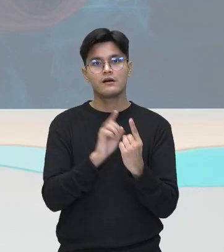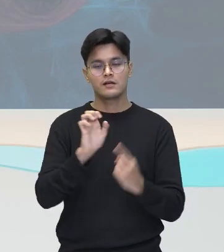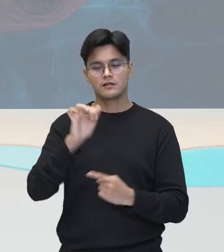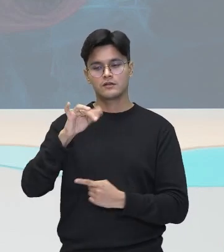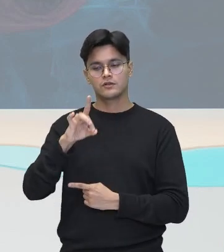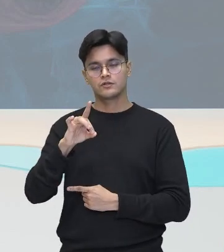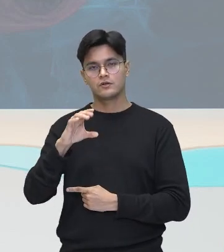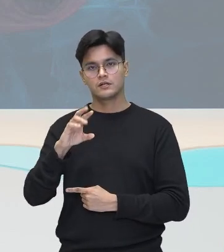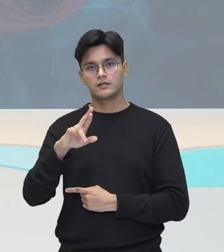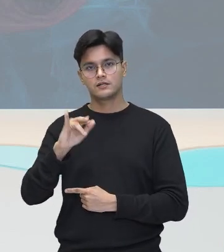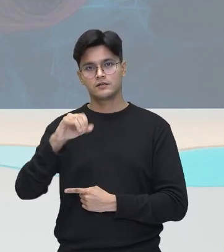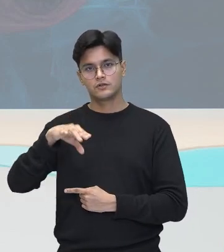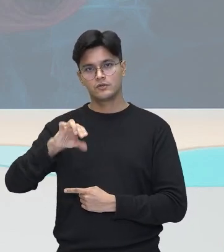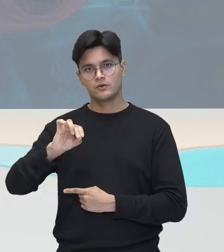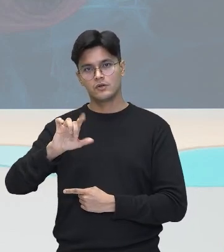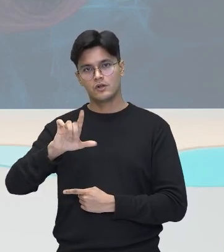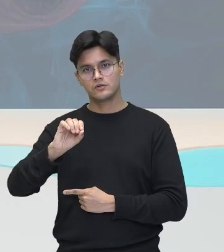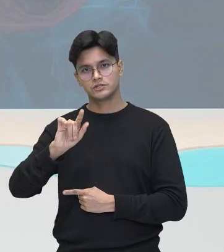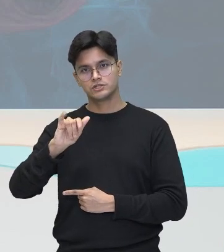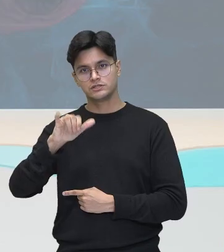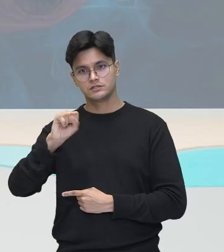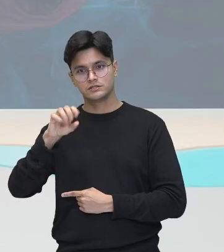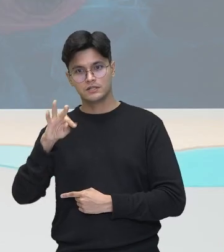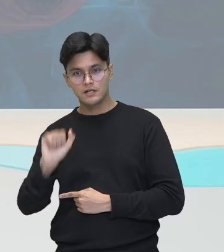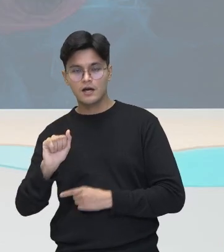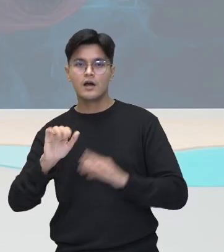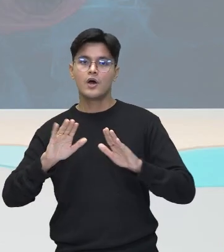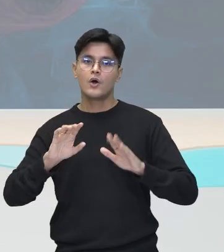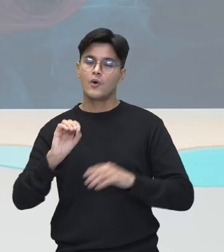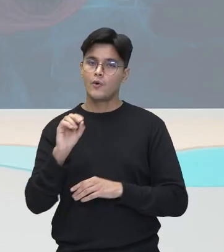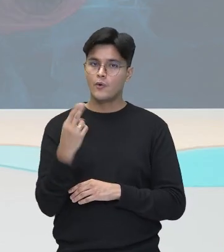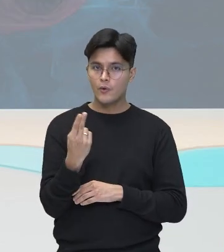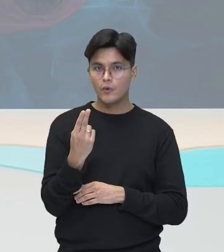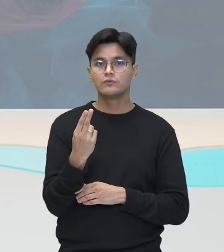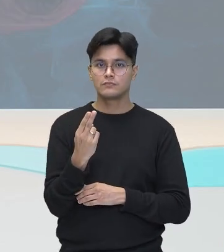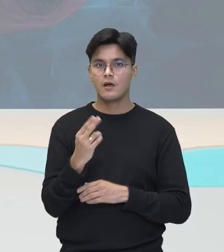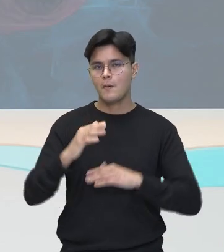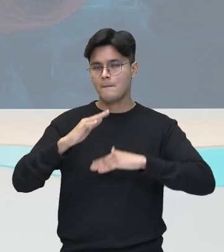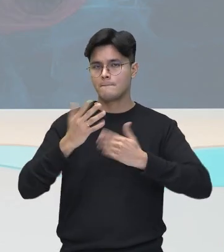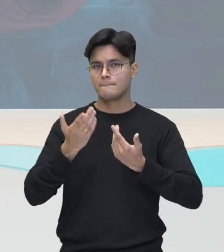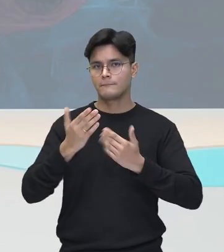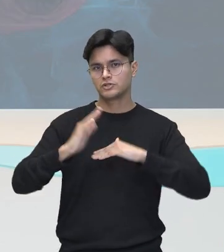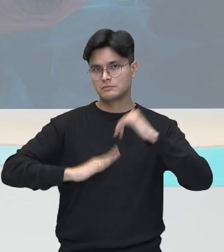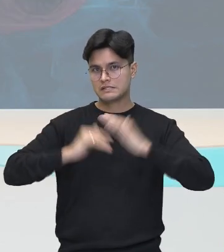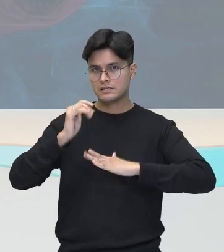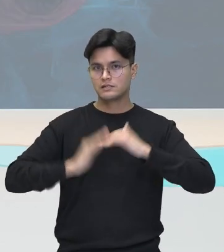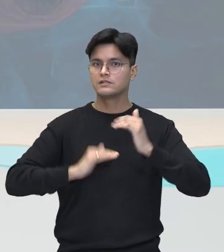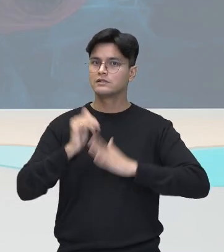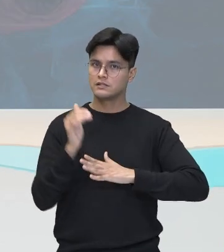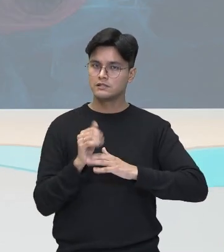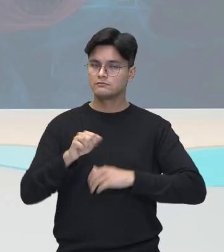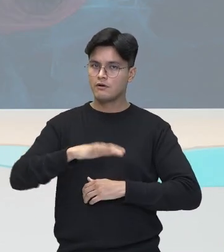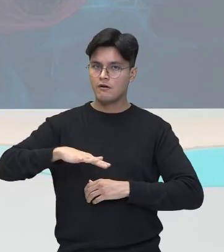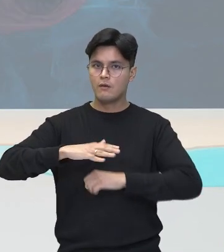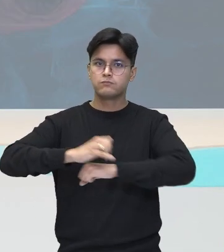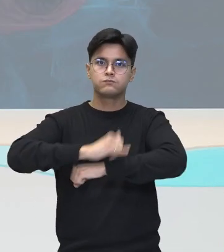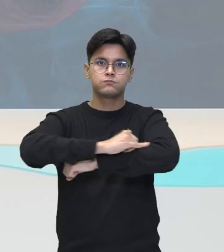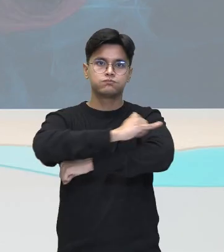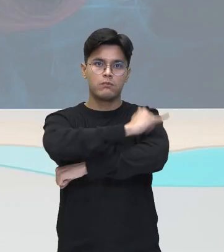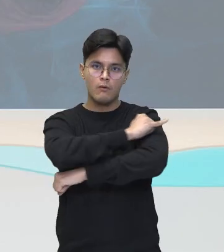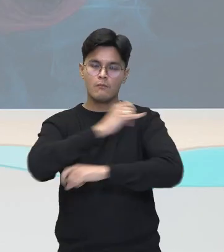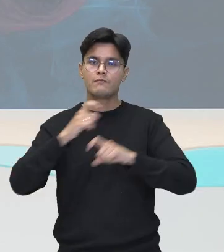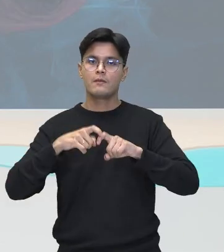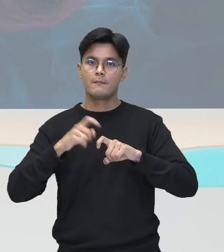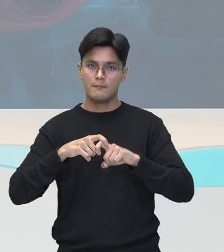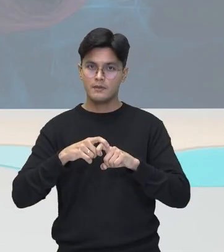endocrinologista, né? Ou um especialista, um médico especialista nessa parte de obesidade, que ele vai determinar o seu grau e o que fazer,